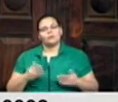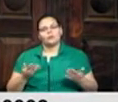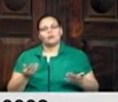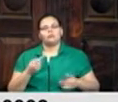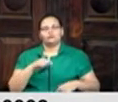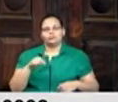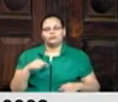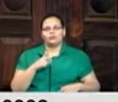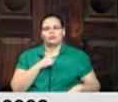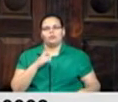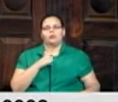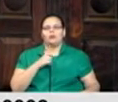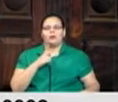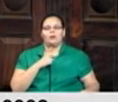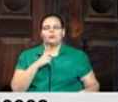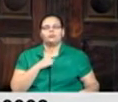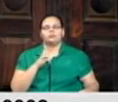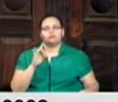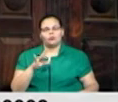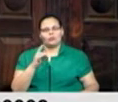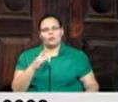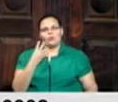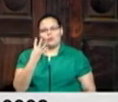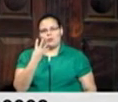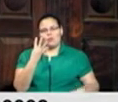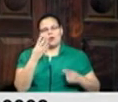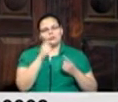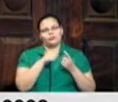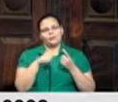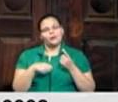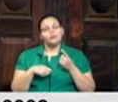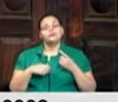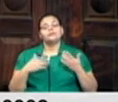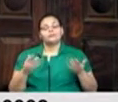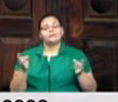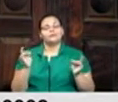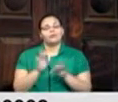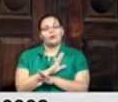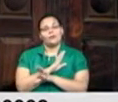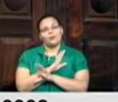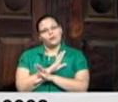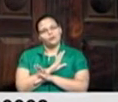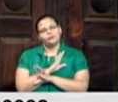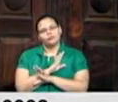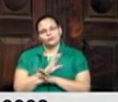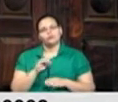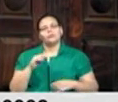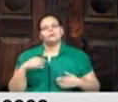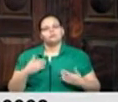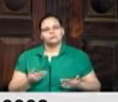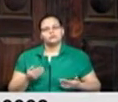Nós estamos há apenas 4 meses de encerramento